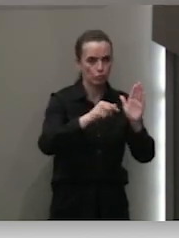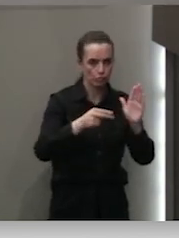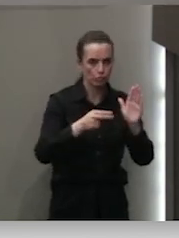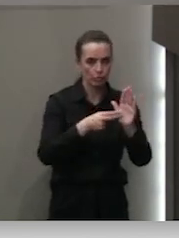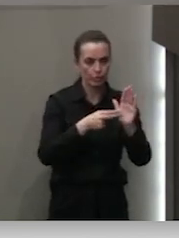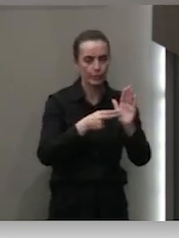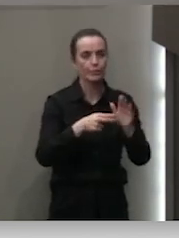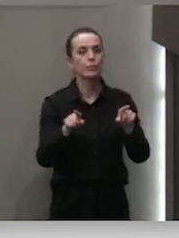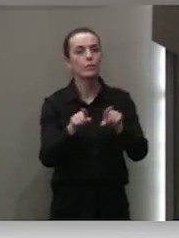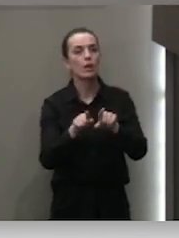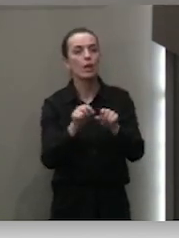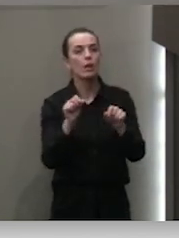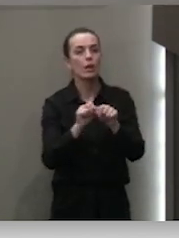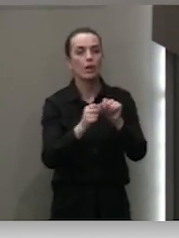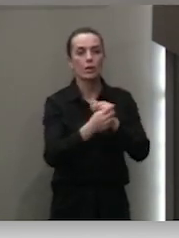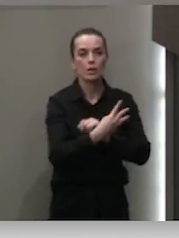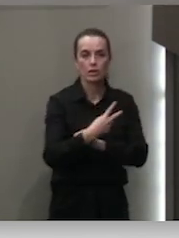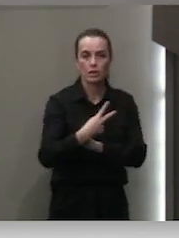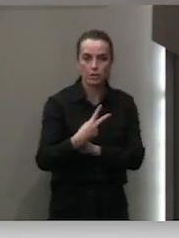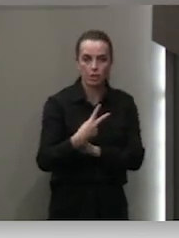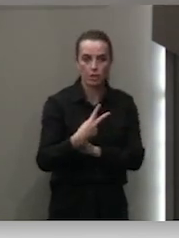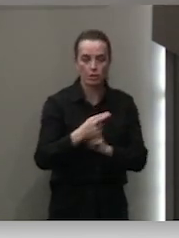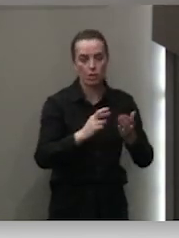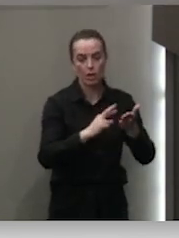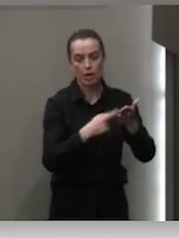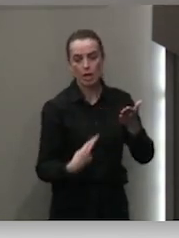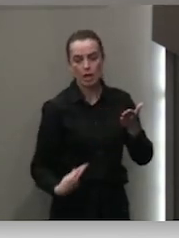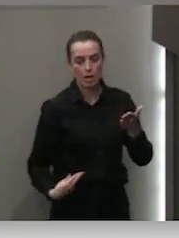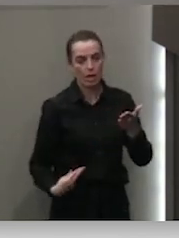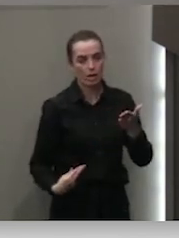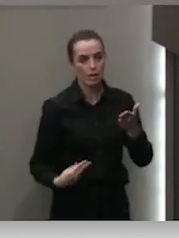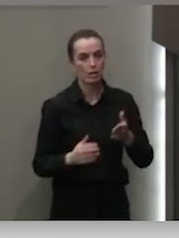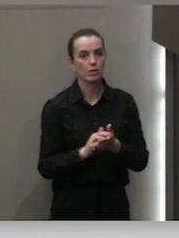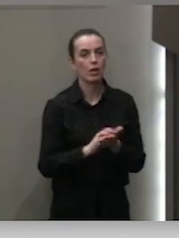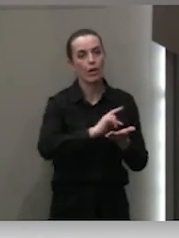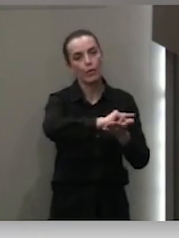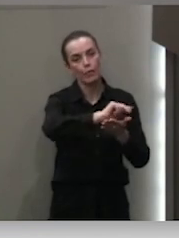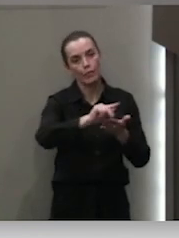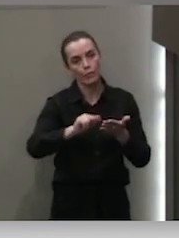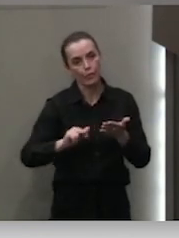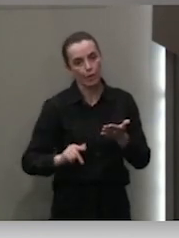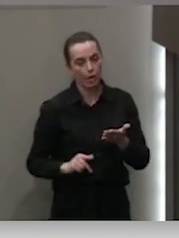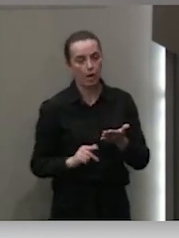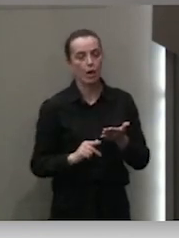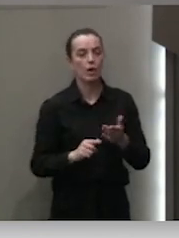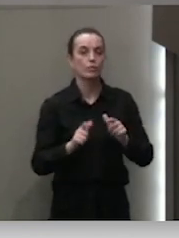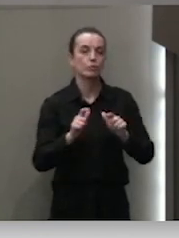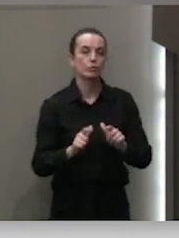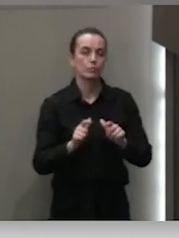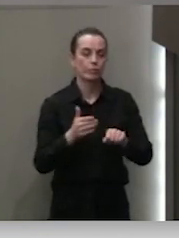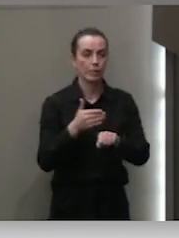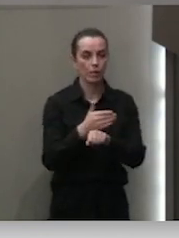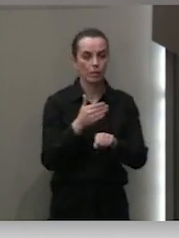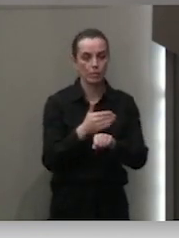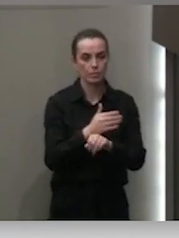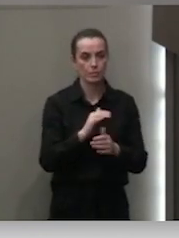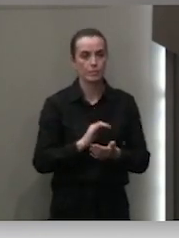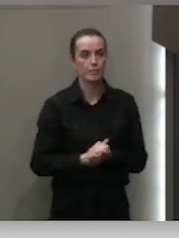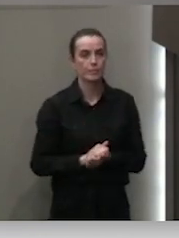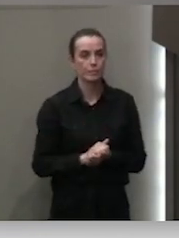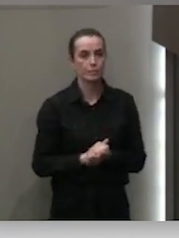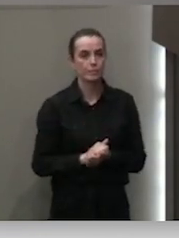fizemos 42 relatórios nos diversos órgãos que participamos participamos